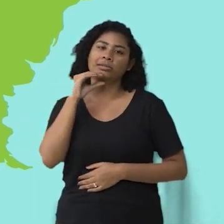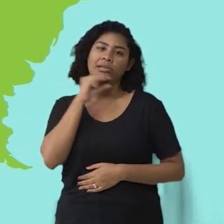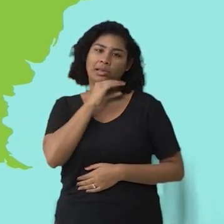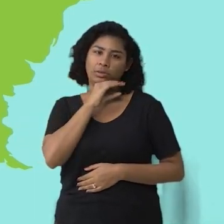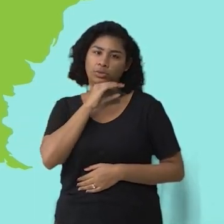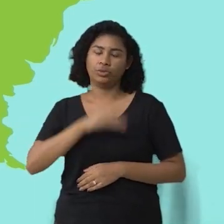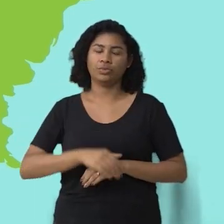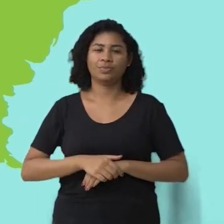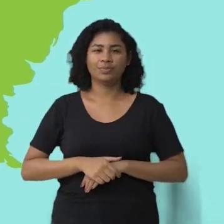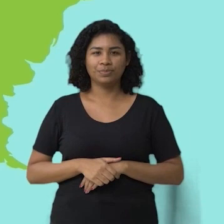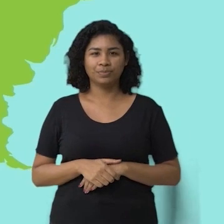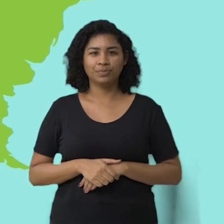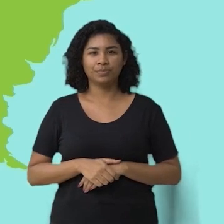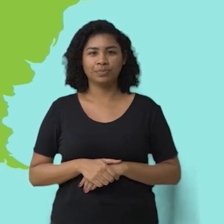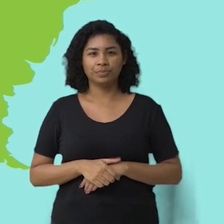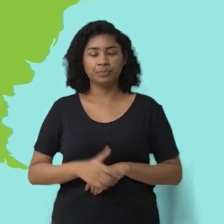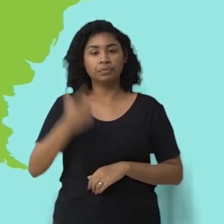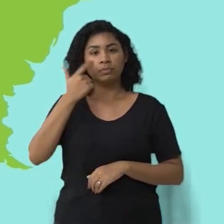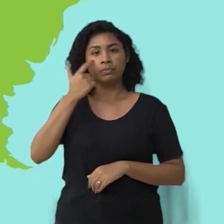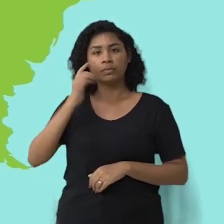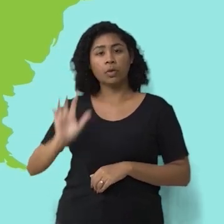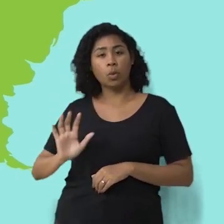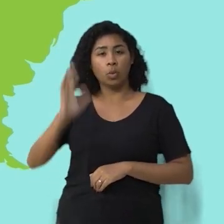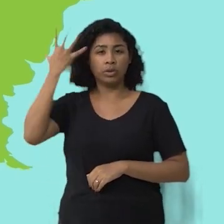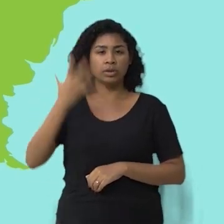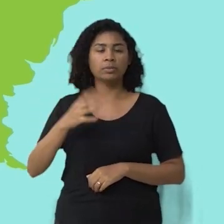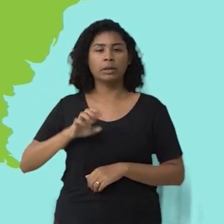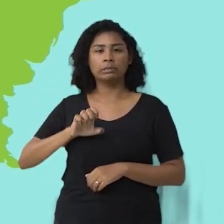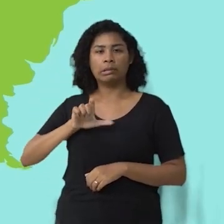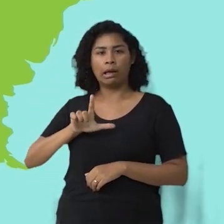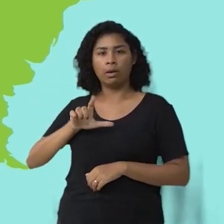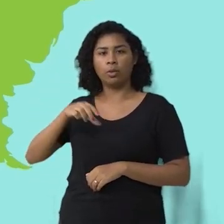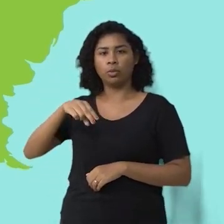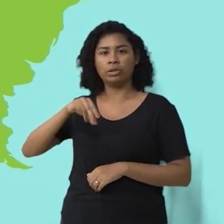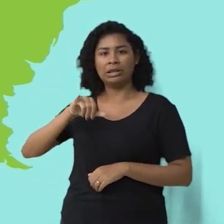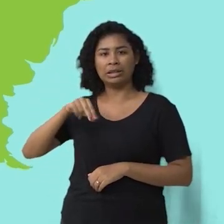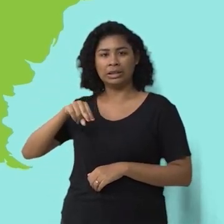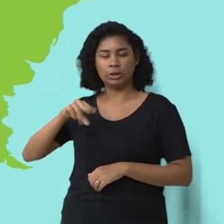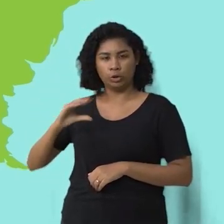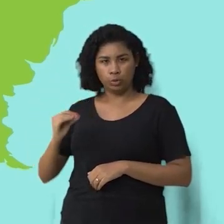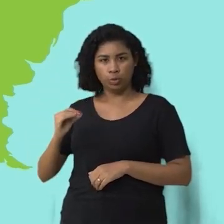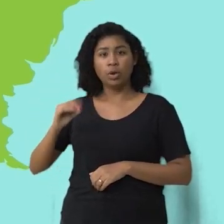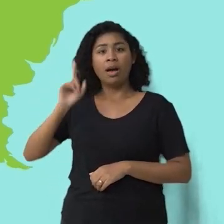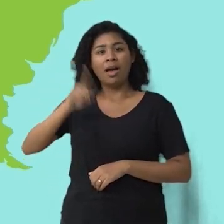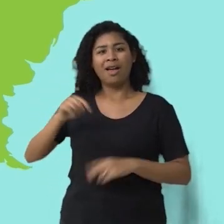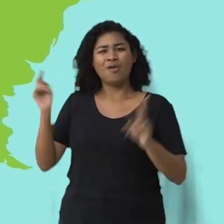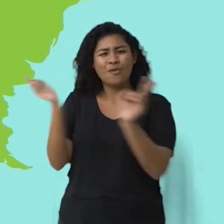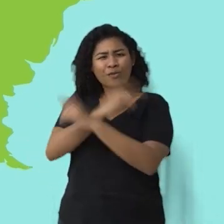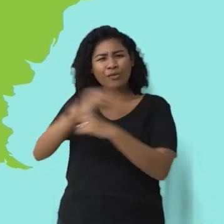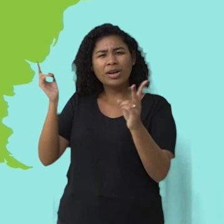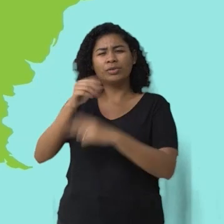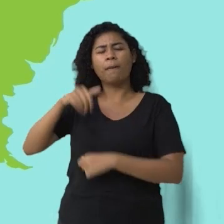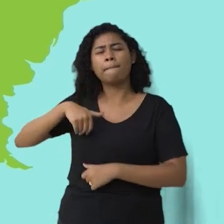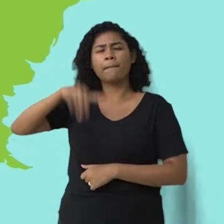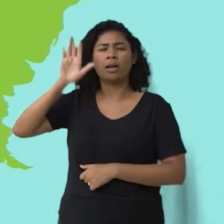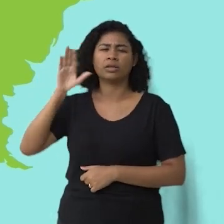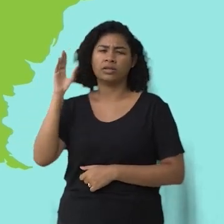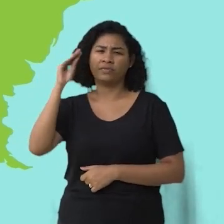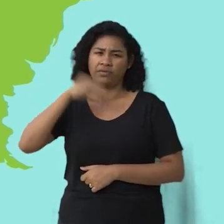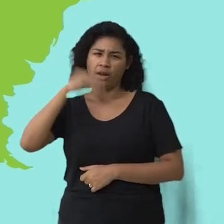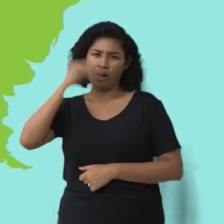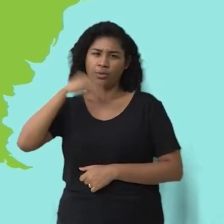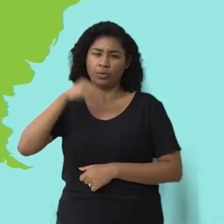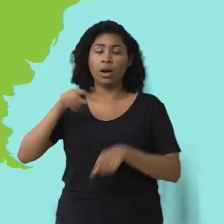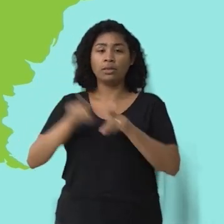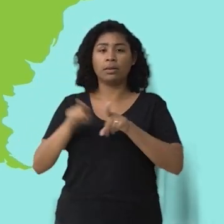oceanos. O fenômeno El Niño é o enfraquecimento dos ventos alísios e o aumento da temperatura da superfície